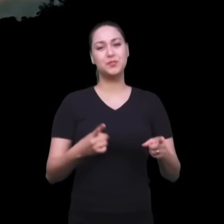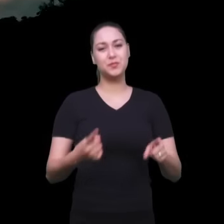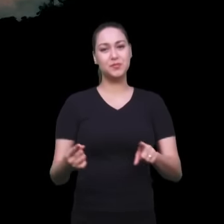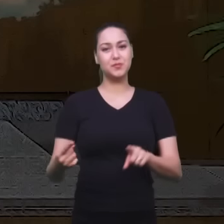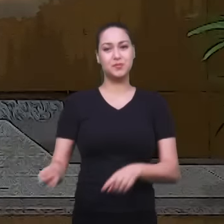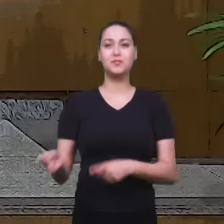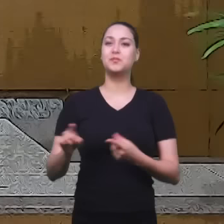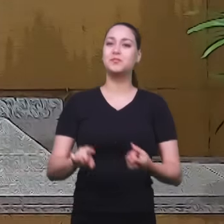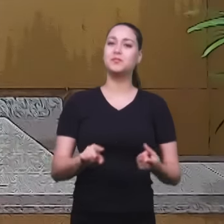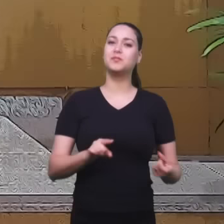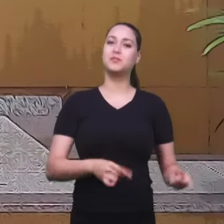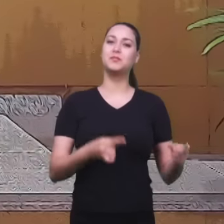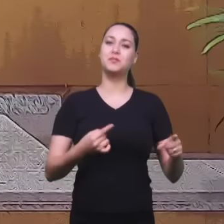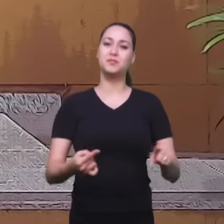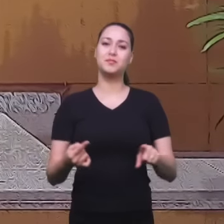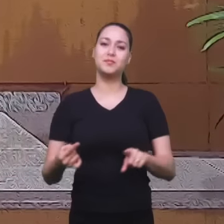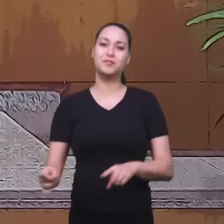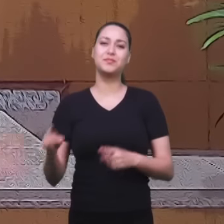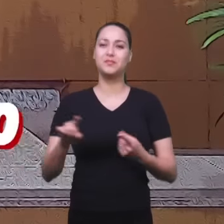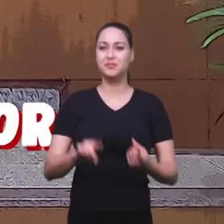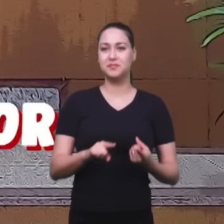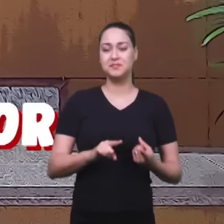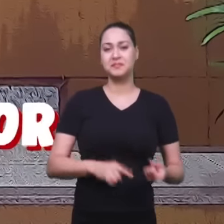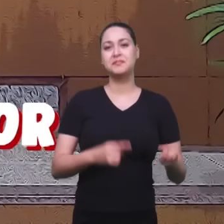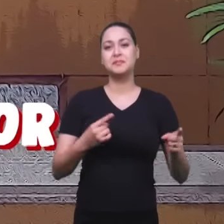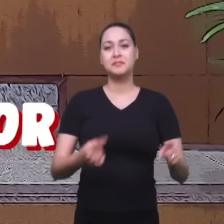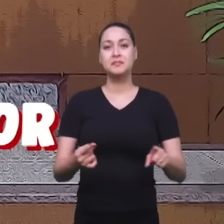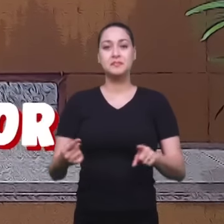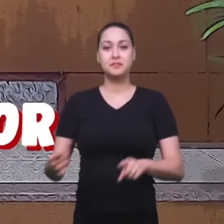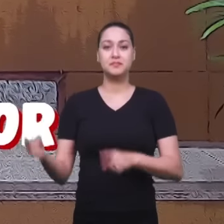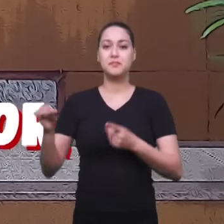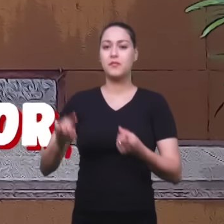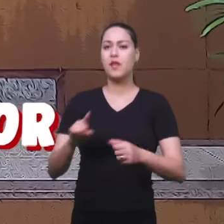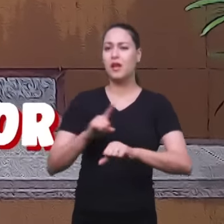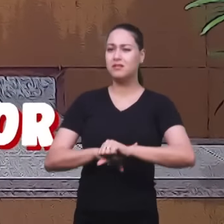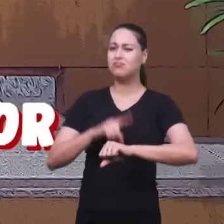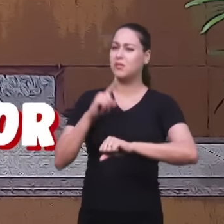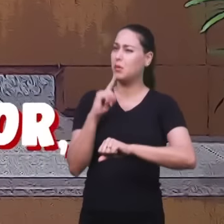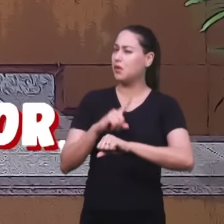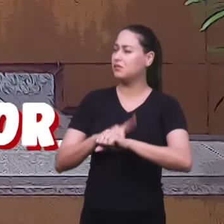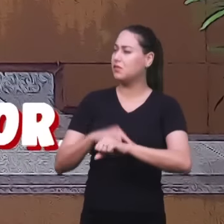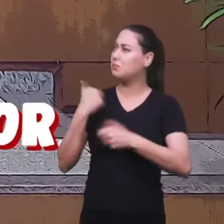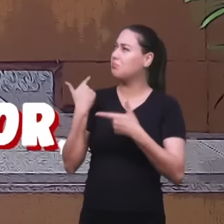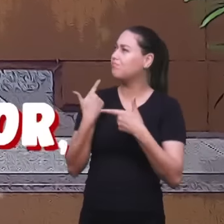Na batalha Na aro ao Senhor